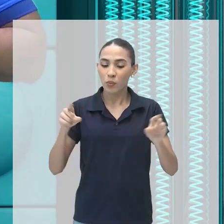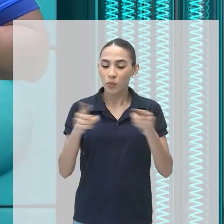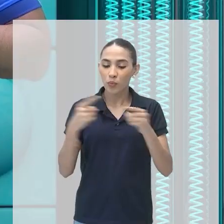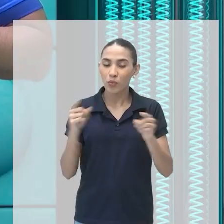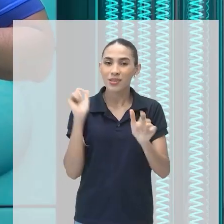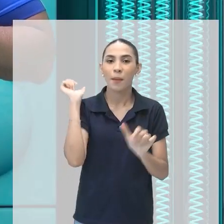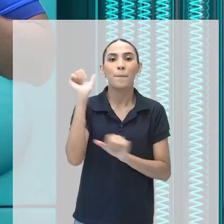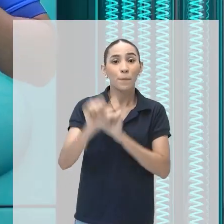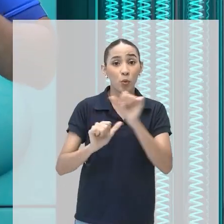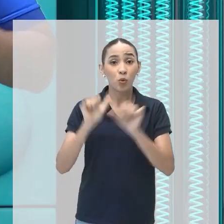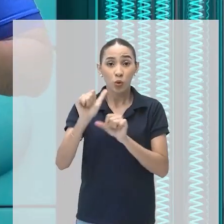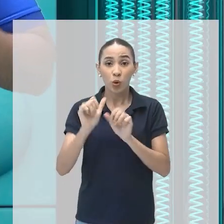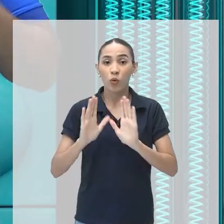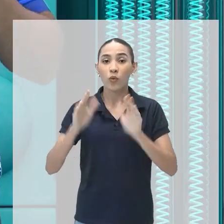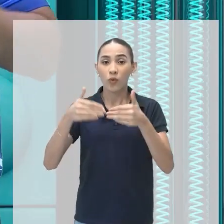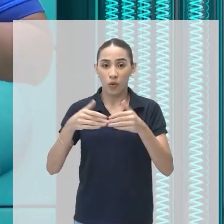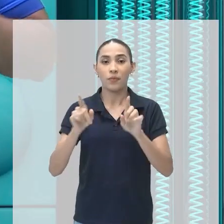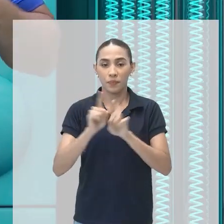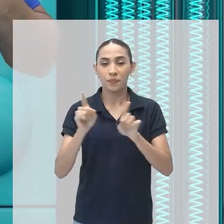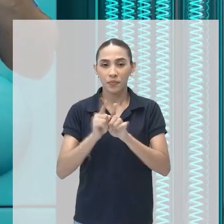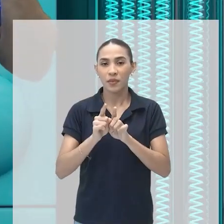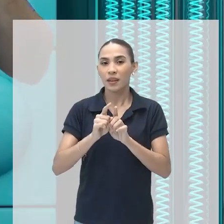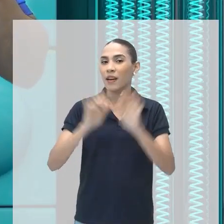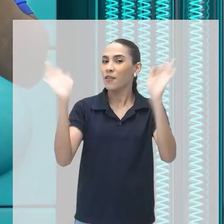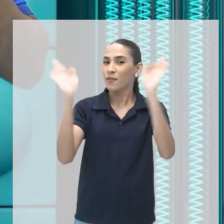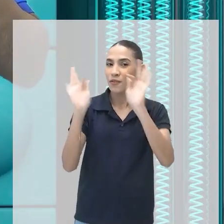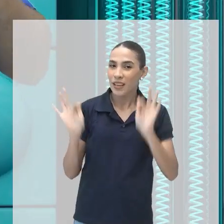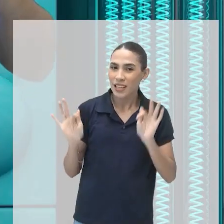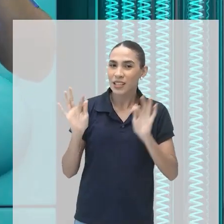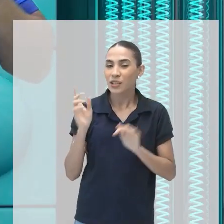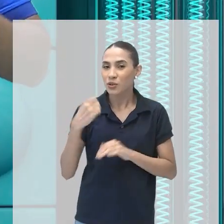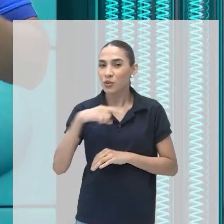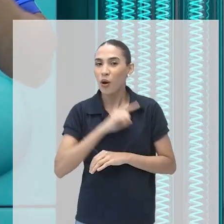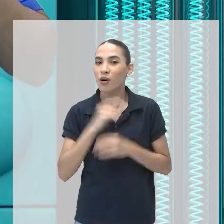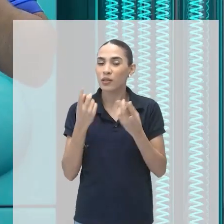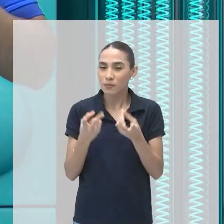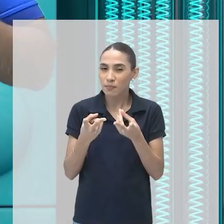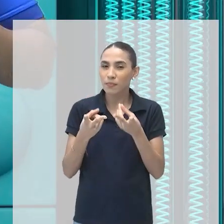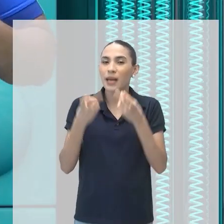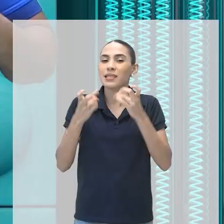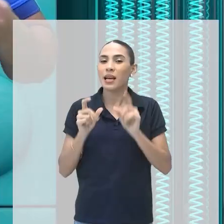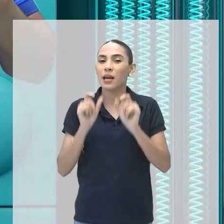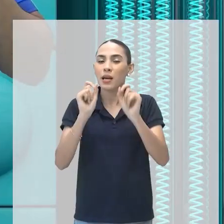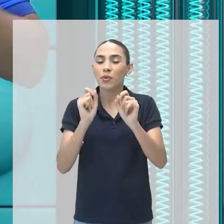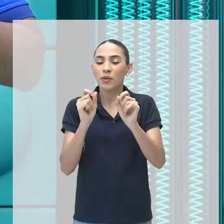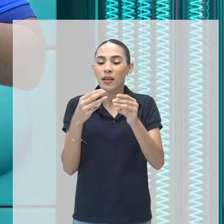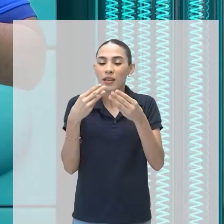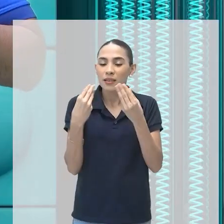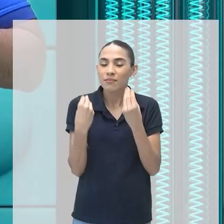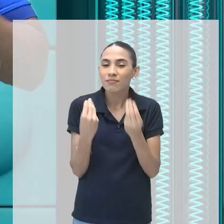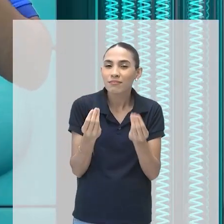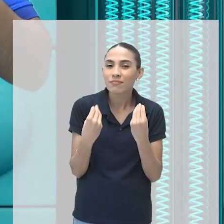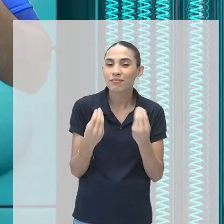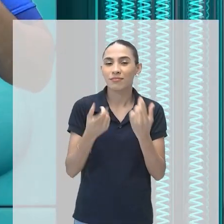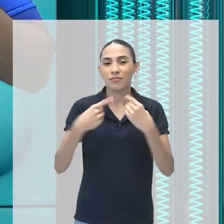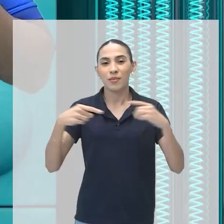mudou completamente, ela foi para um tom mais feliz, a gente consegue perceber uma leveza na música, a gente consegue perceber